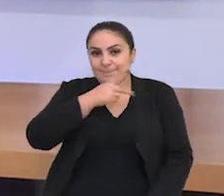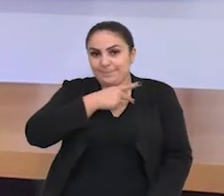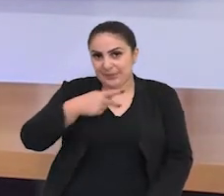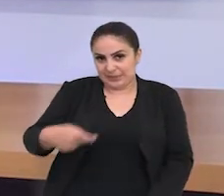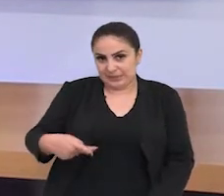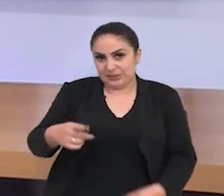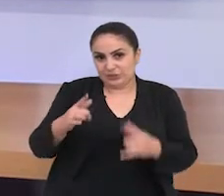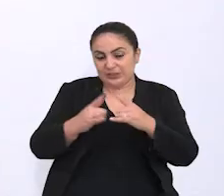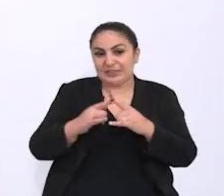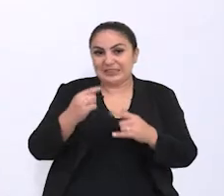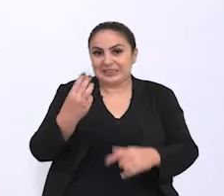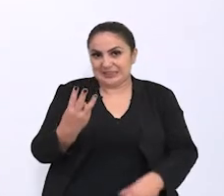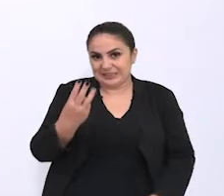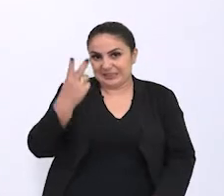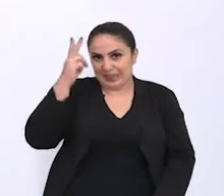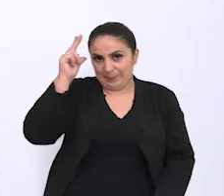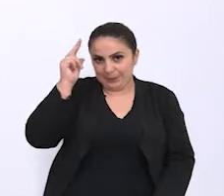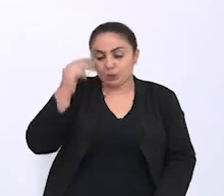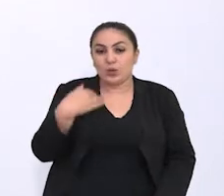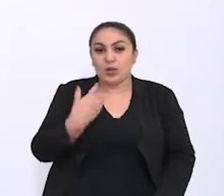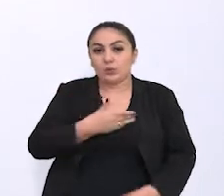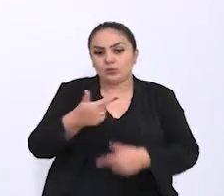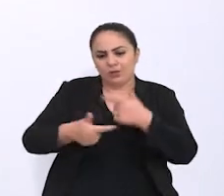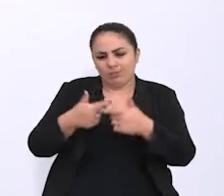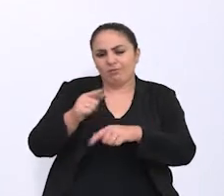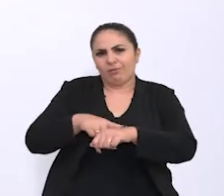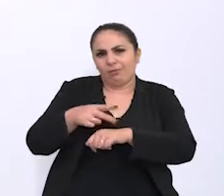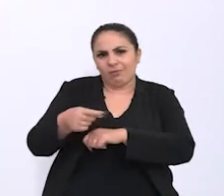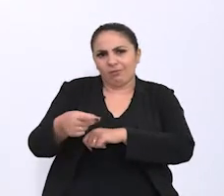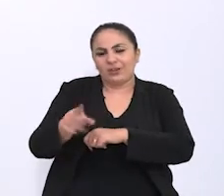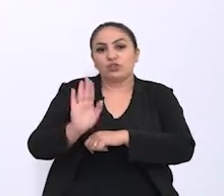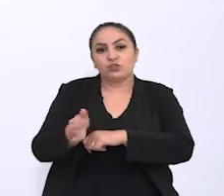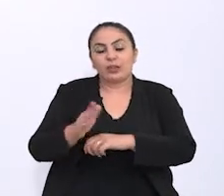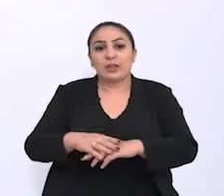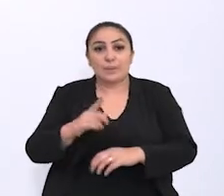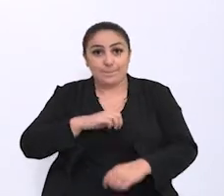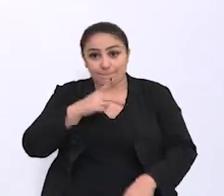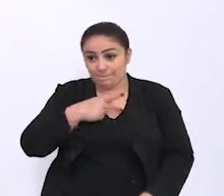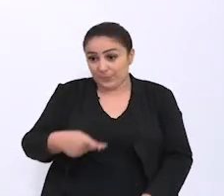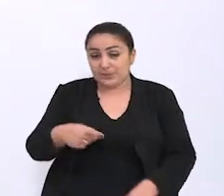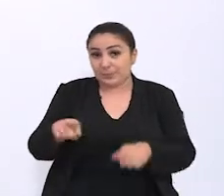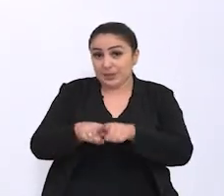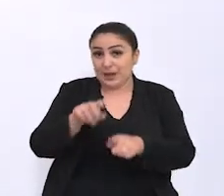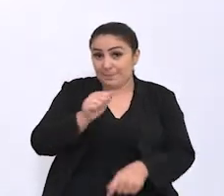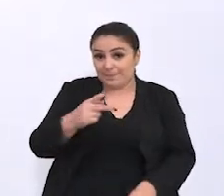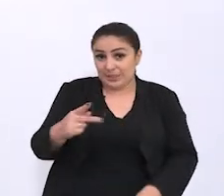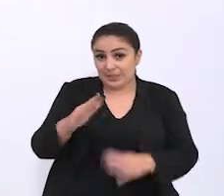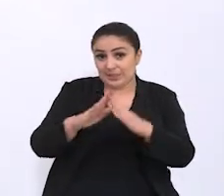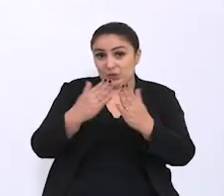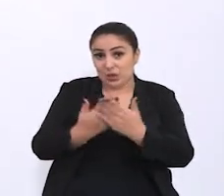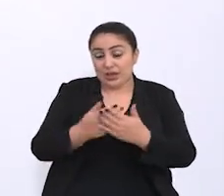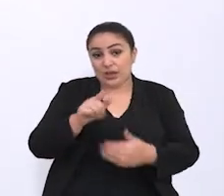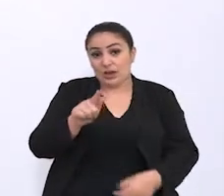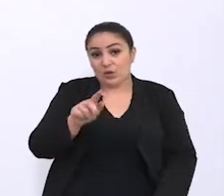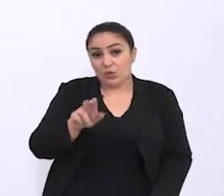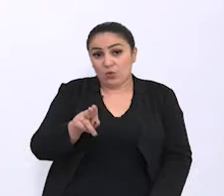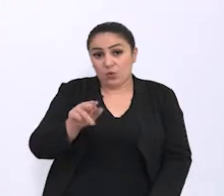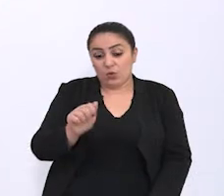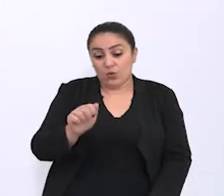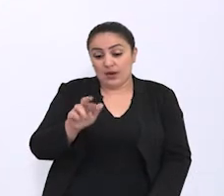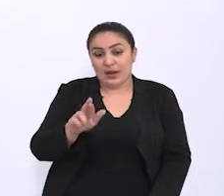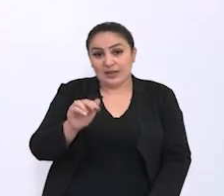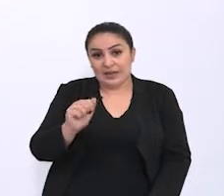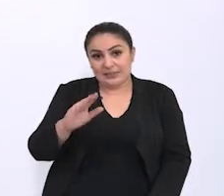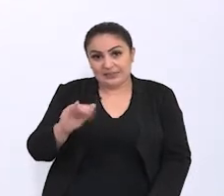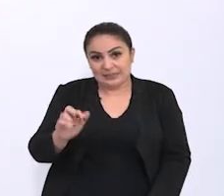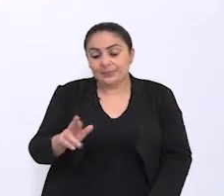sou presidente da entidade 13 de abril, trabalho ao tempo, né? Também sou presidente da PP da Escola Guaraci Barroso Marinho,